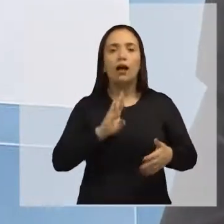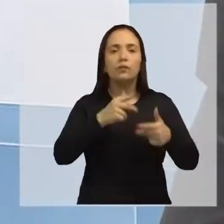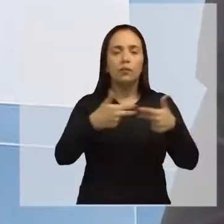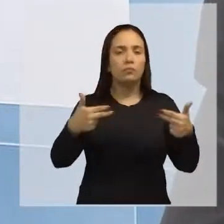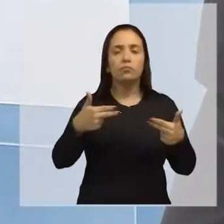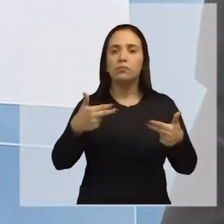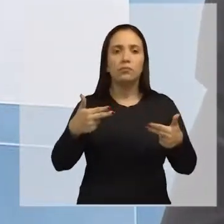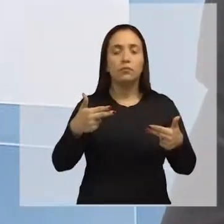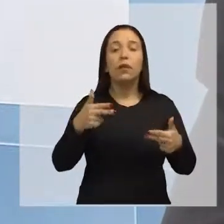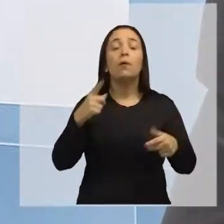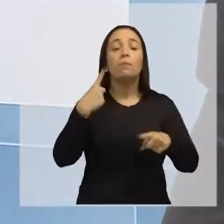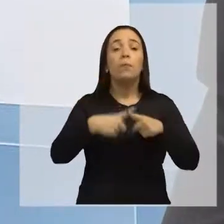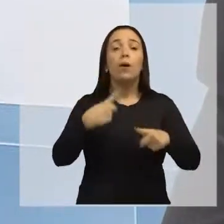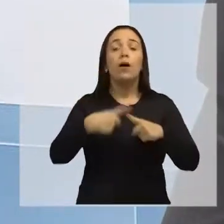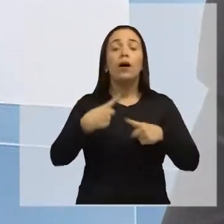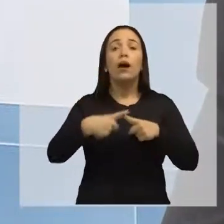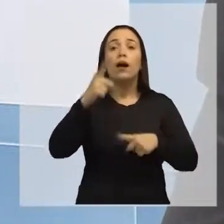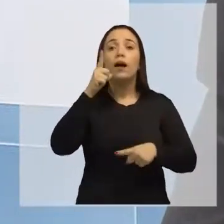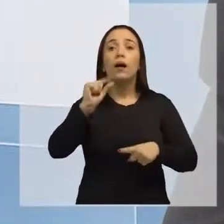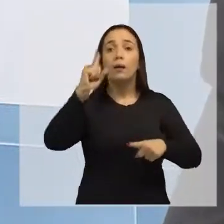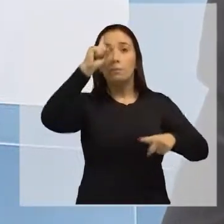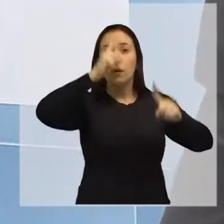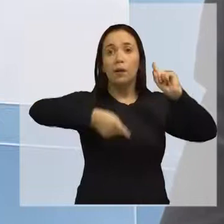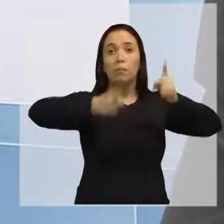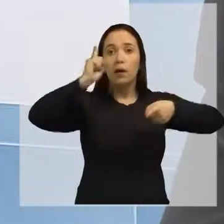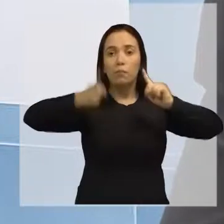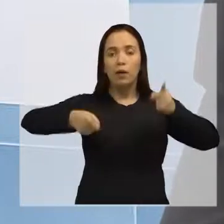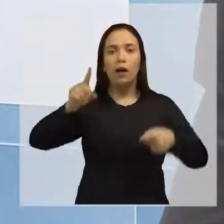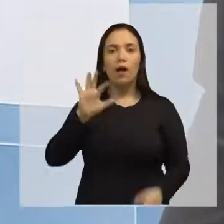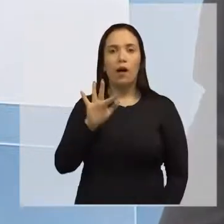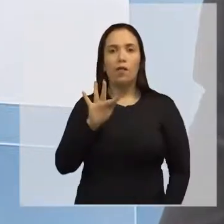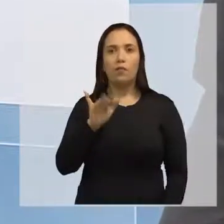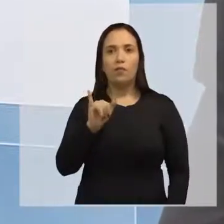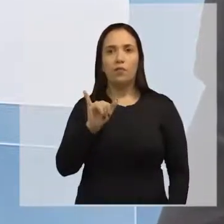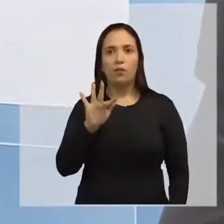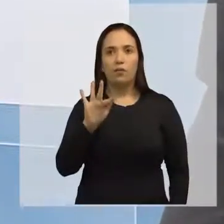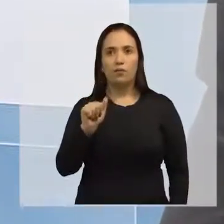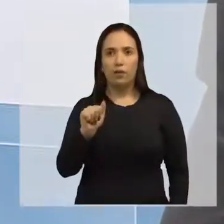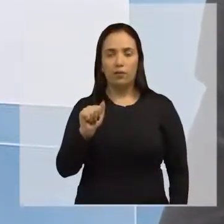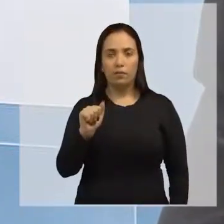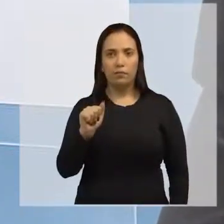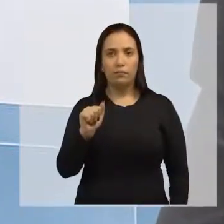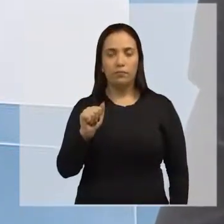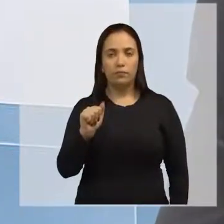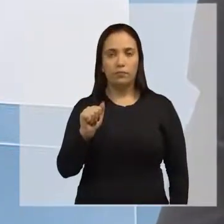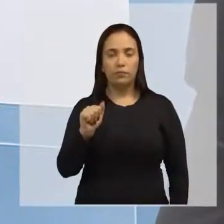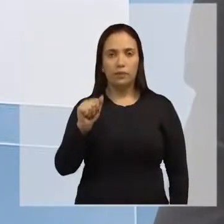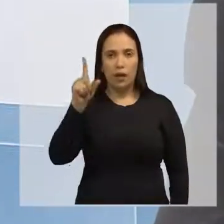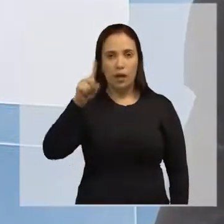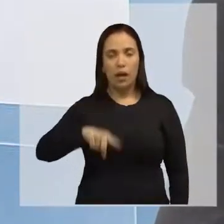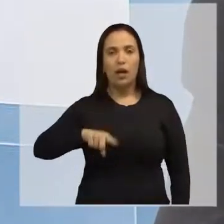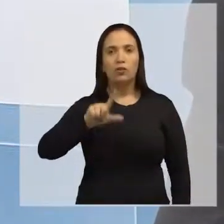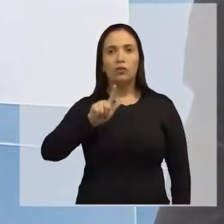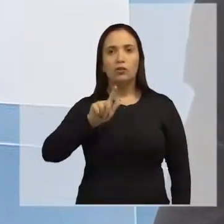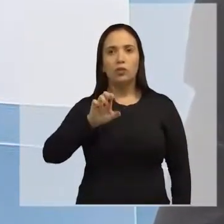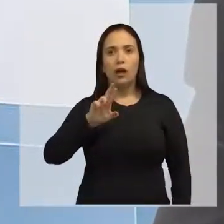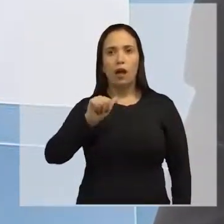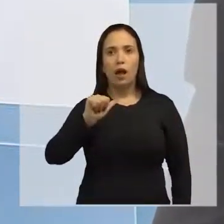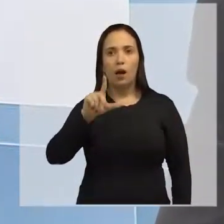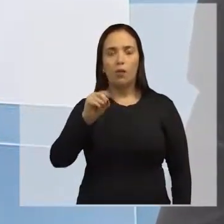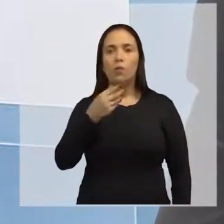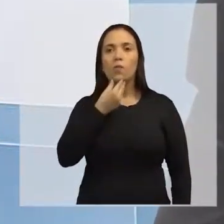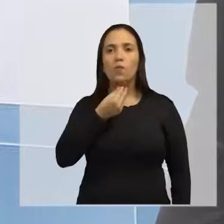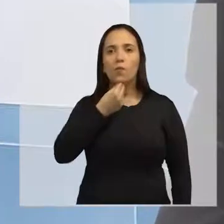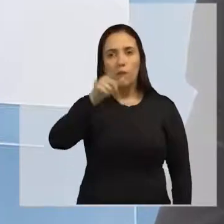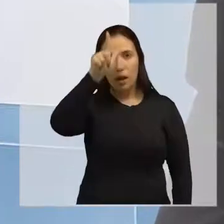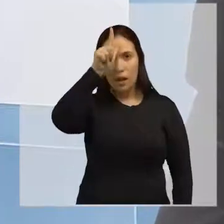quem mandava no nosso país, quem era, Luiz? A FIFA. A FIFA. FIFA. Né? E quem era a FIFA? Geraldo Volcker, aquele alemão que